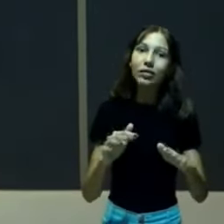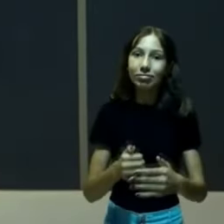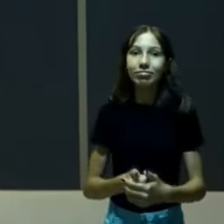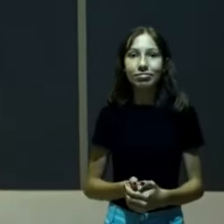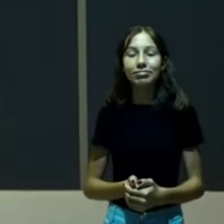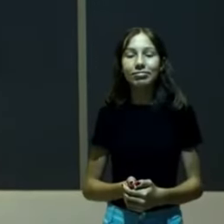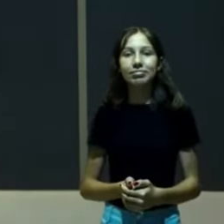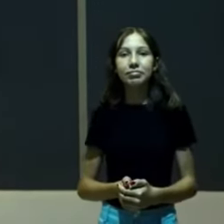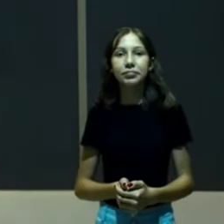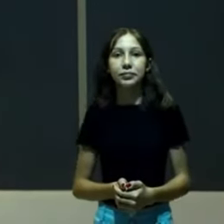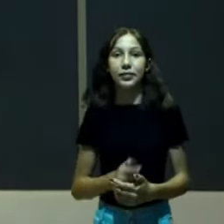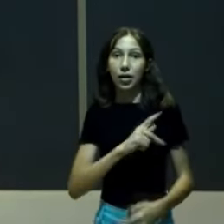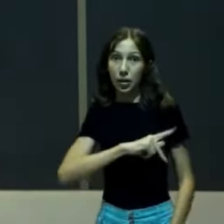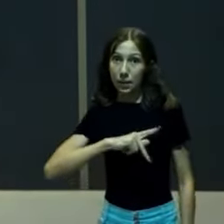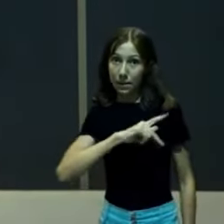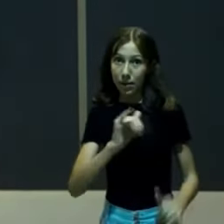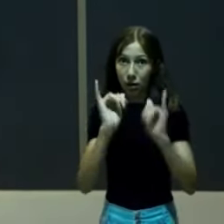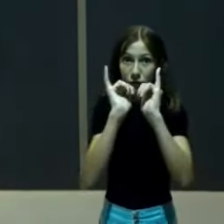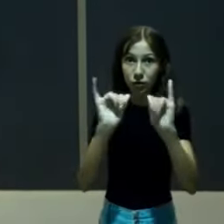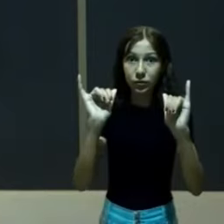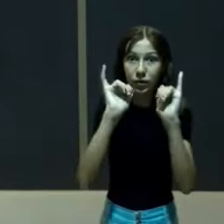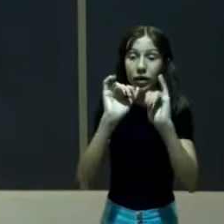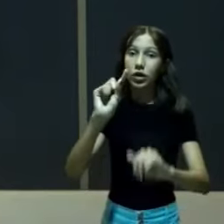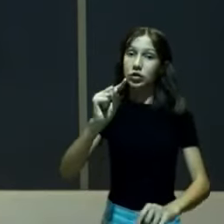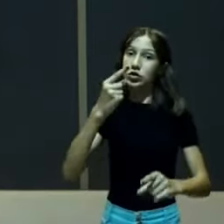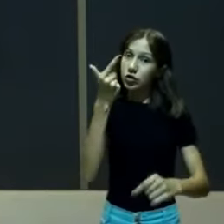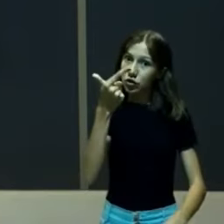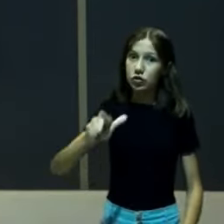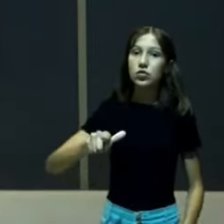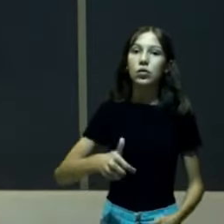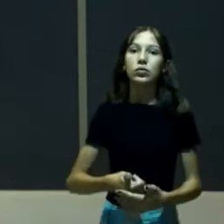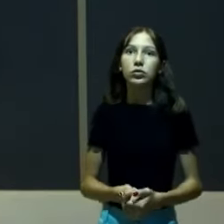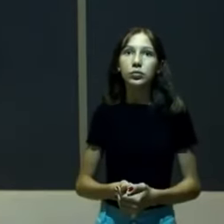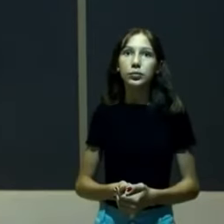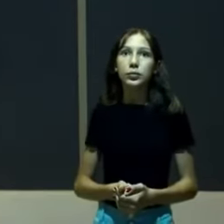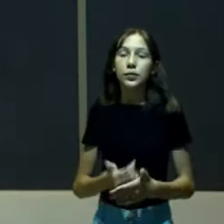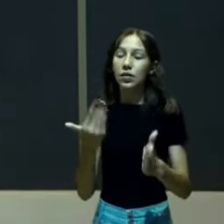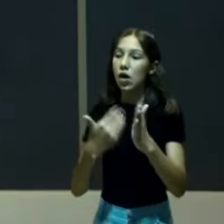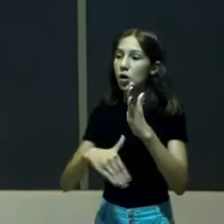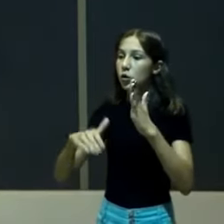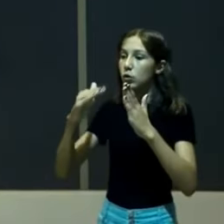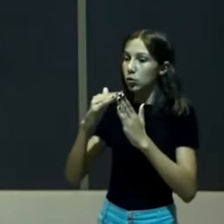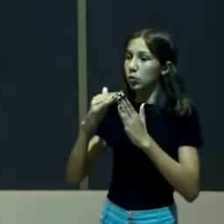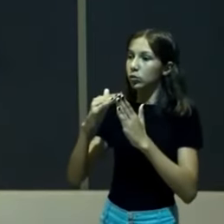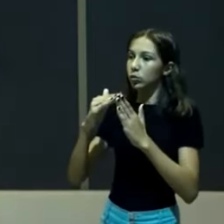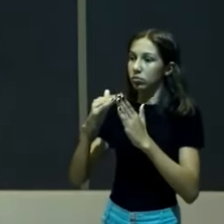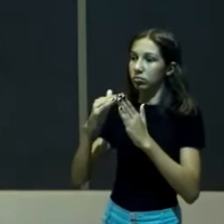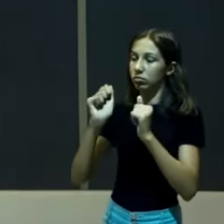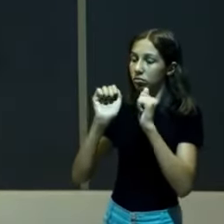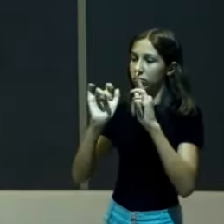E ele continua dizendo, mais uma afirmação: eu vou dar tudo isso segundo...